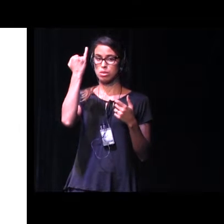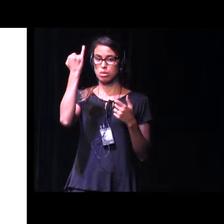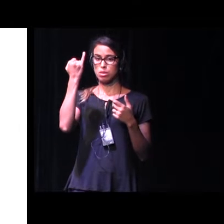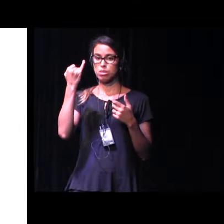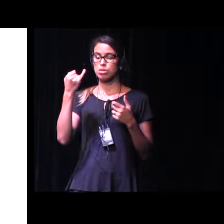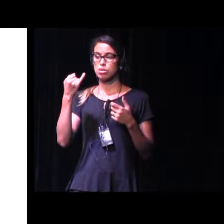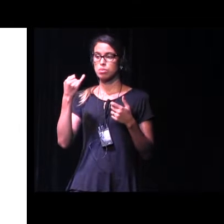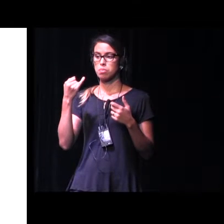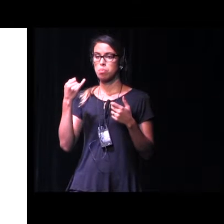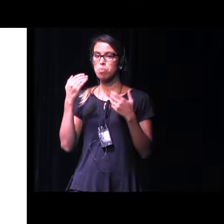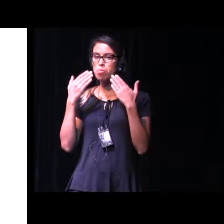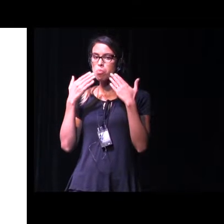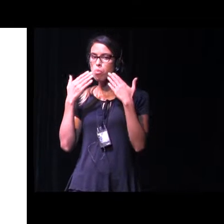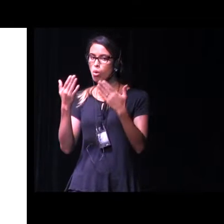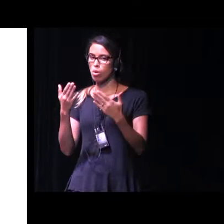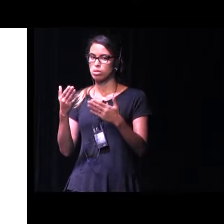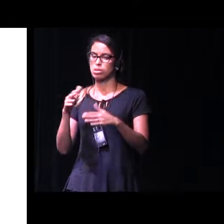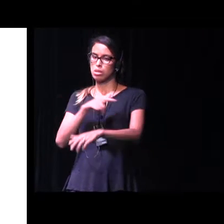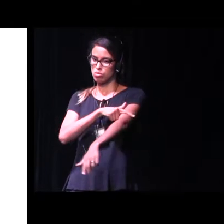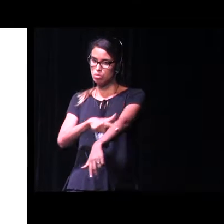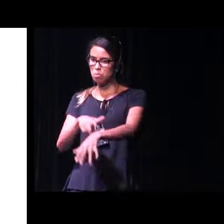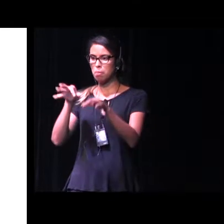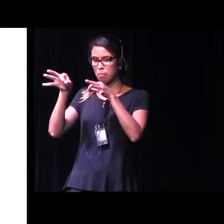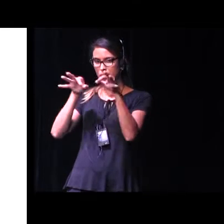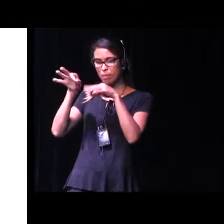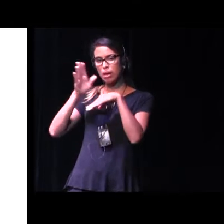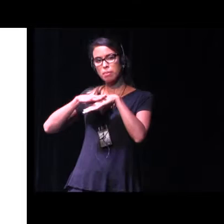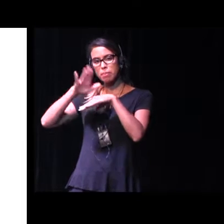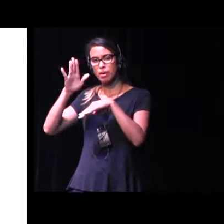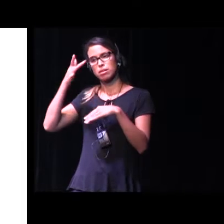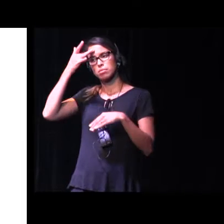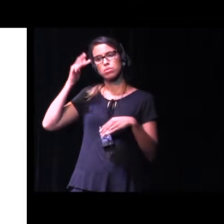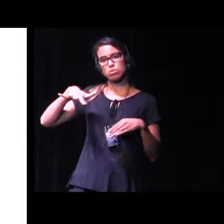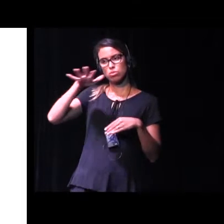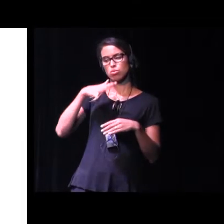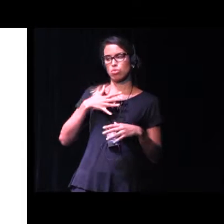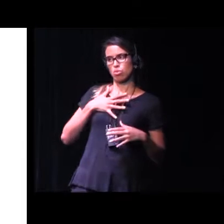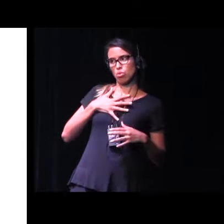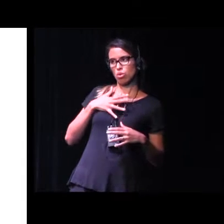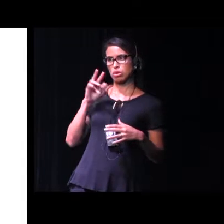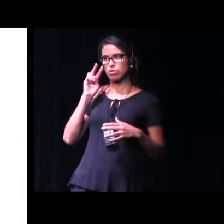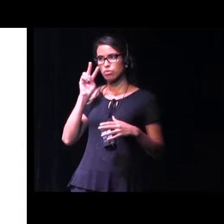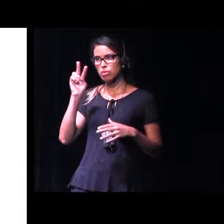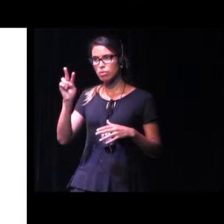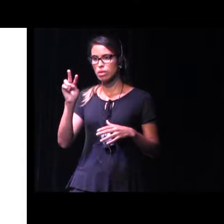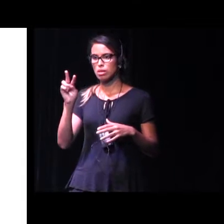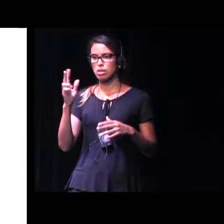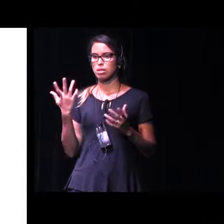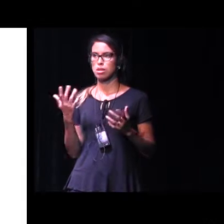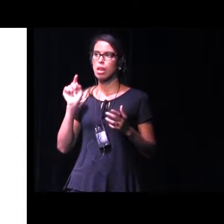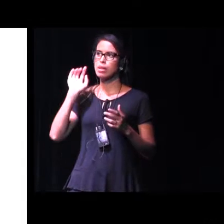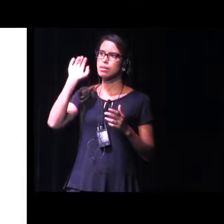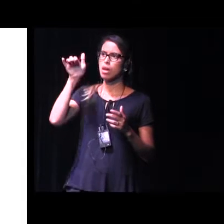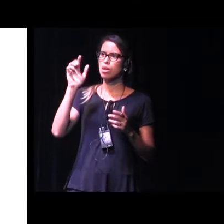um risco importante para que o educador se prepare mais e que as pessoas gostem